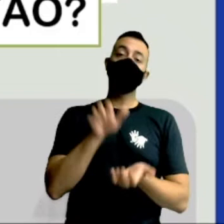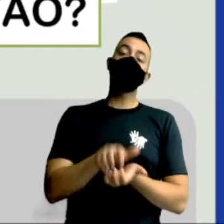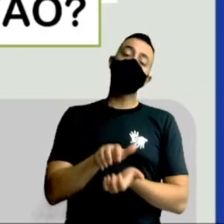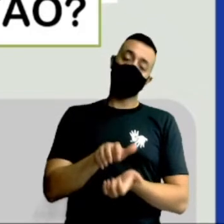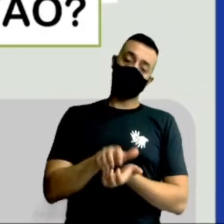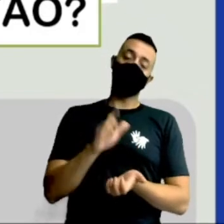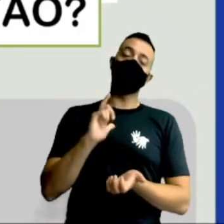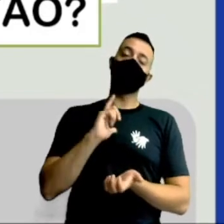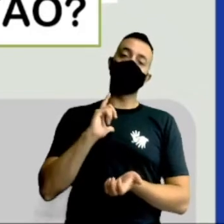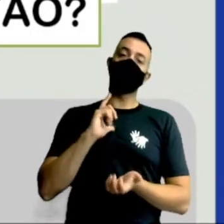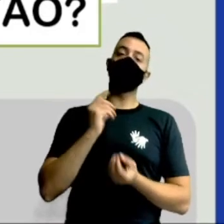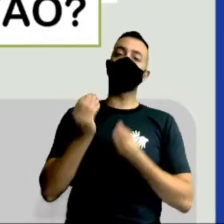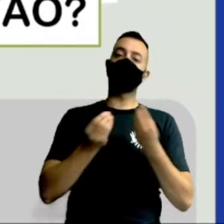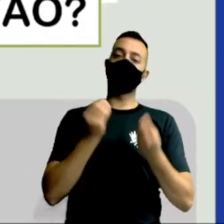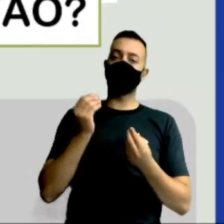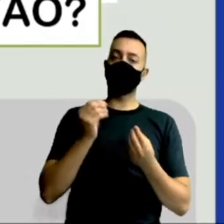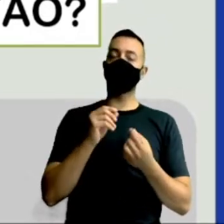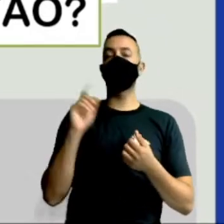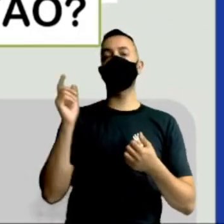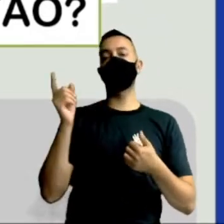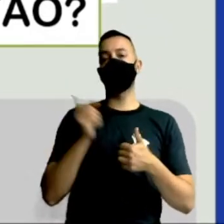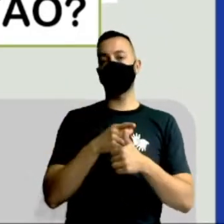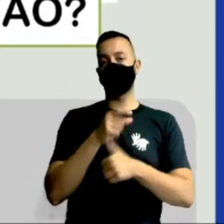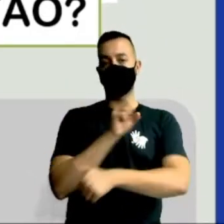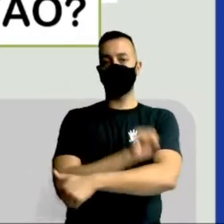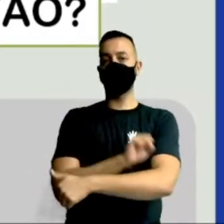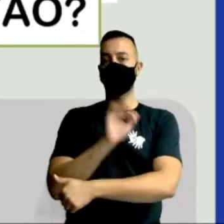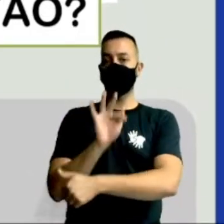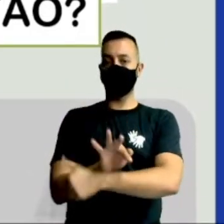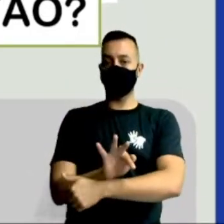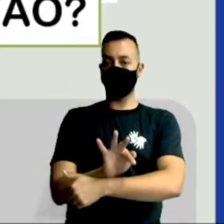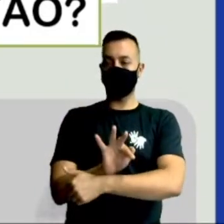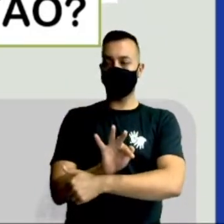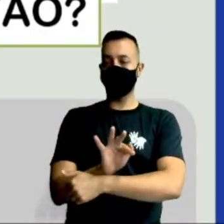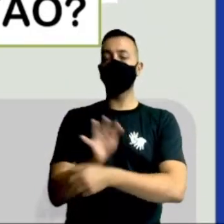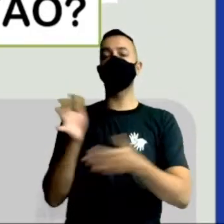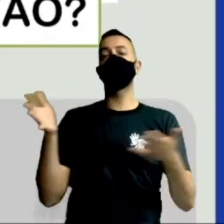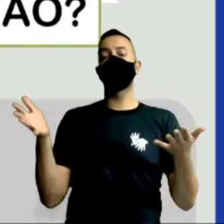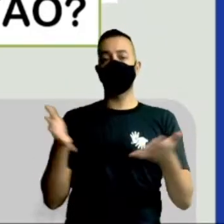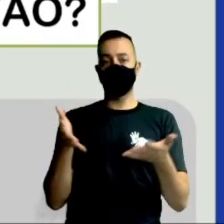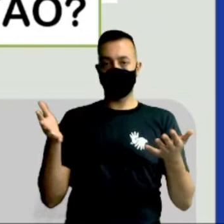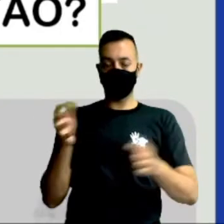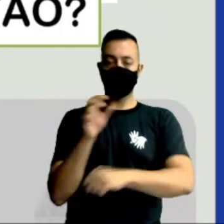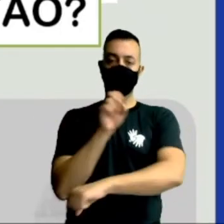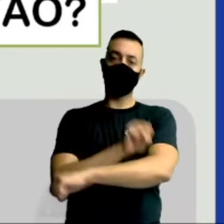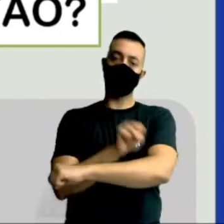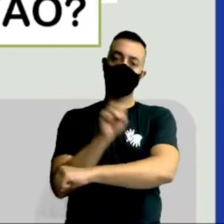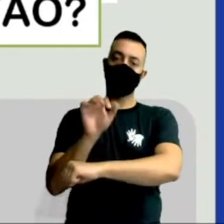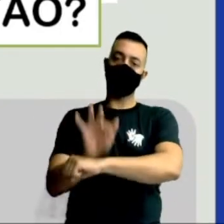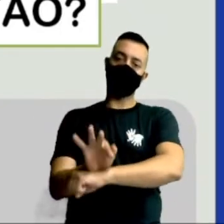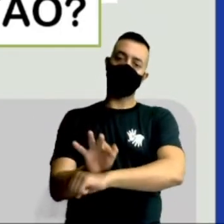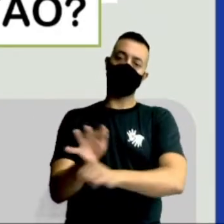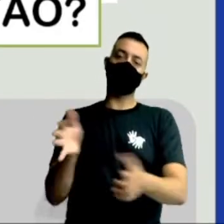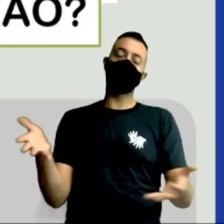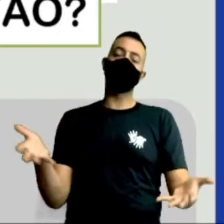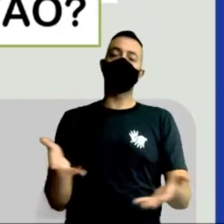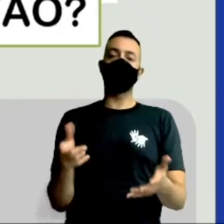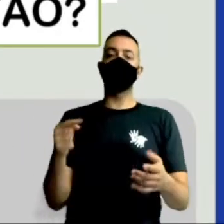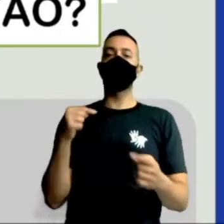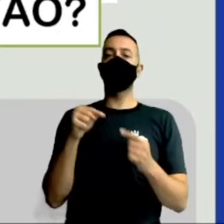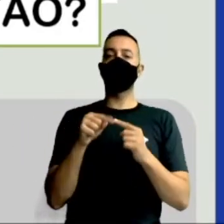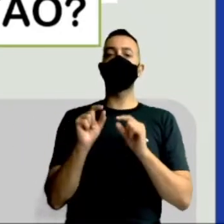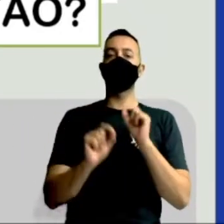5 mesorregiões, então vamos começar aí com a mesorregião do São Francisco. A mesorregião do São Francisco atualmente abrange